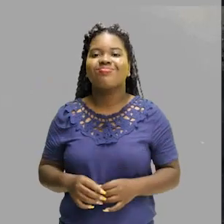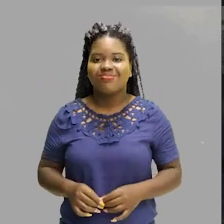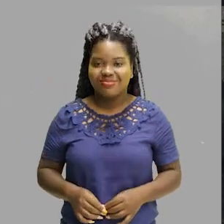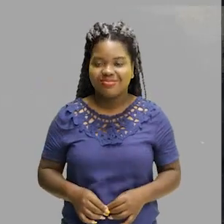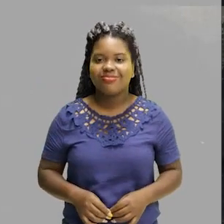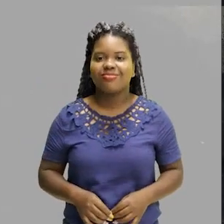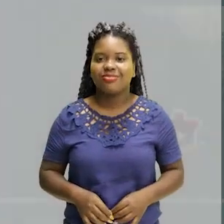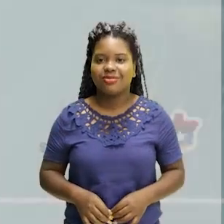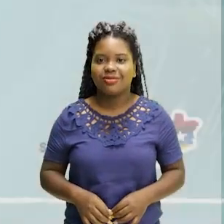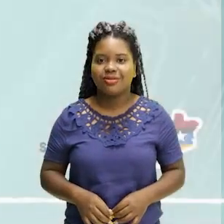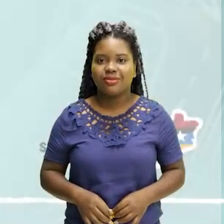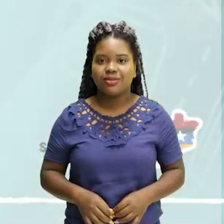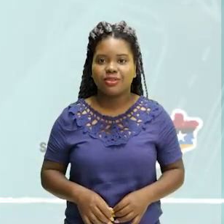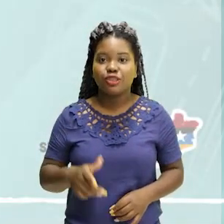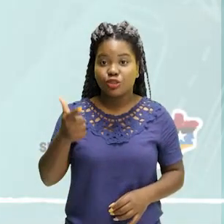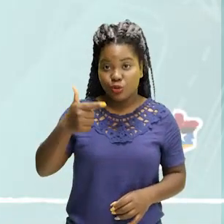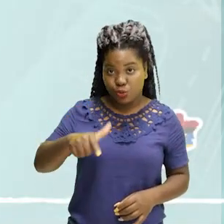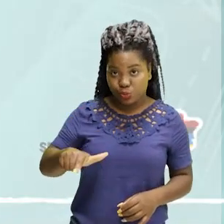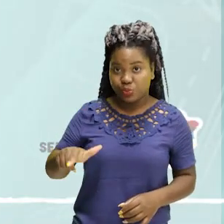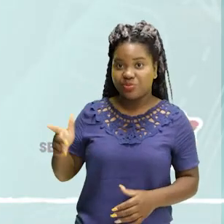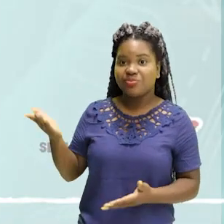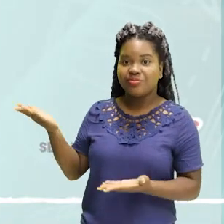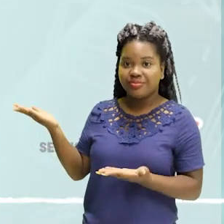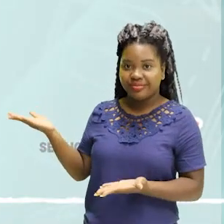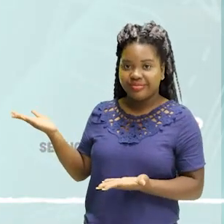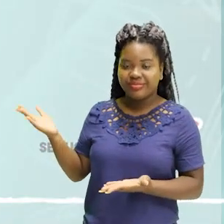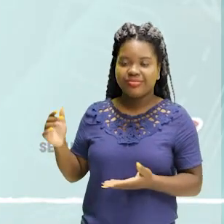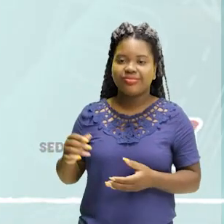teatro. Continuando.